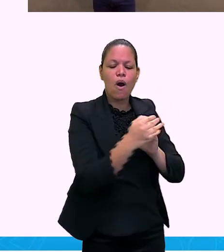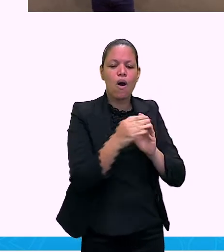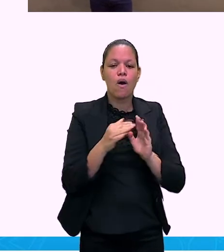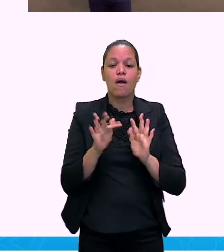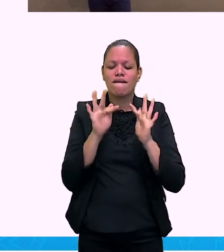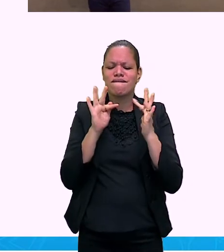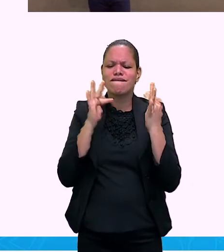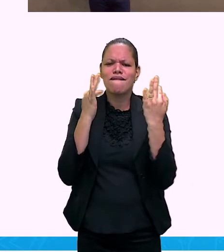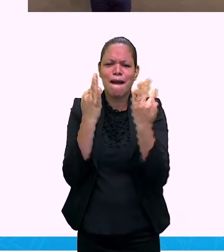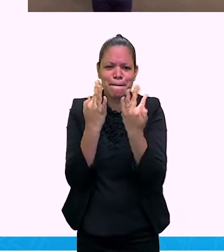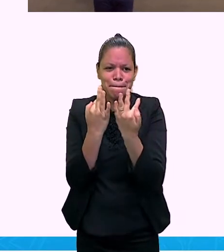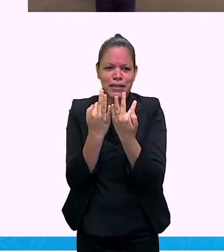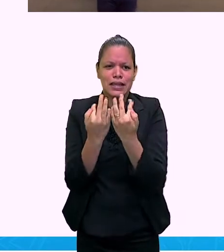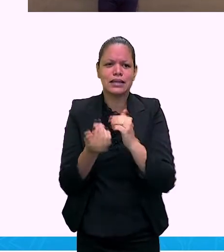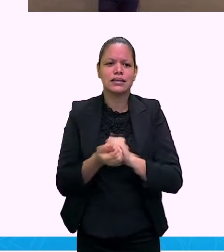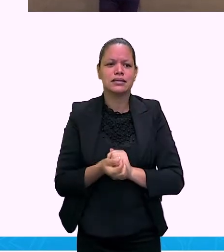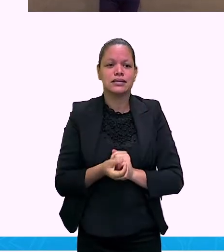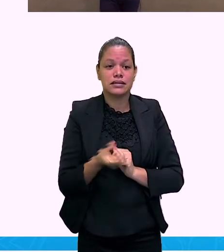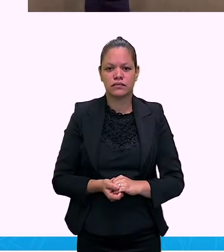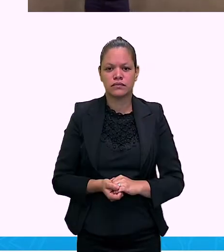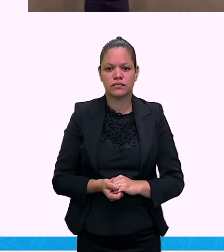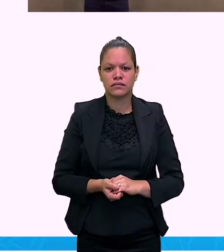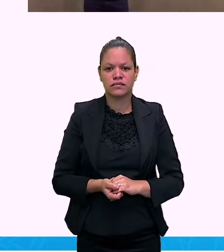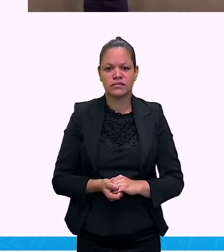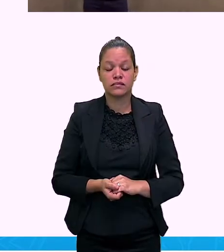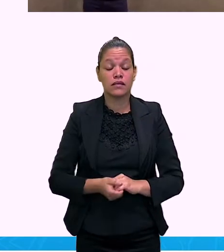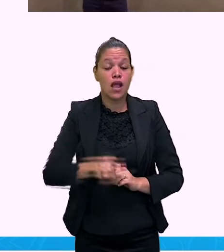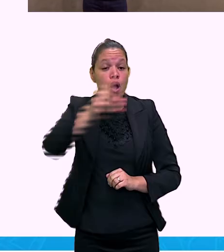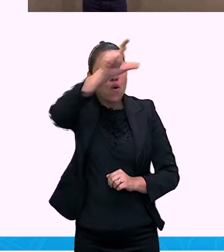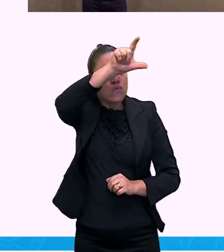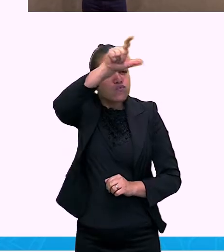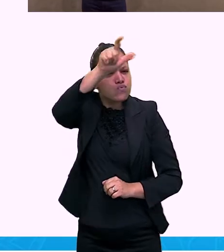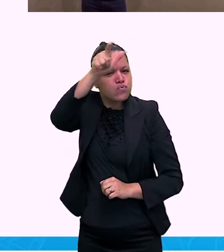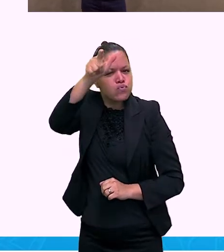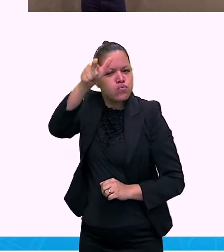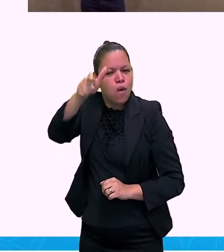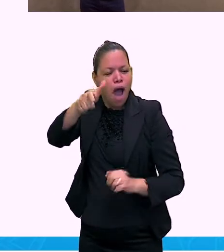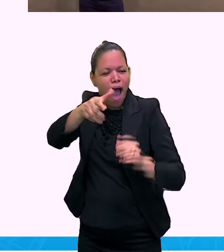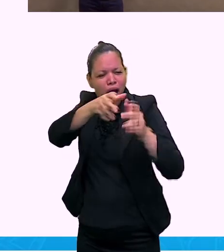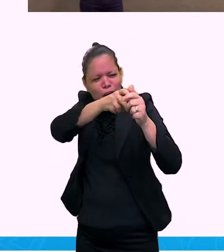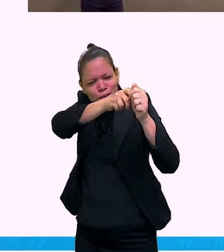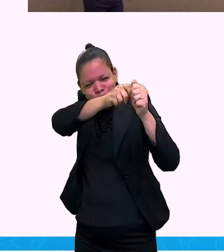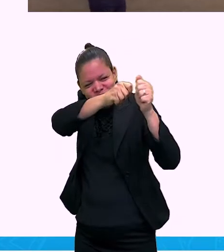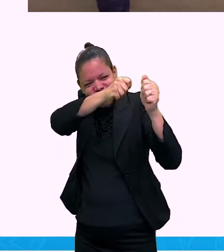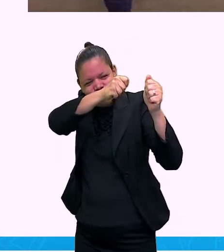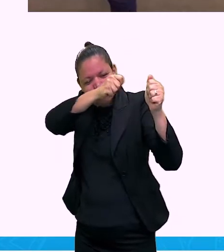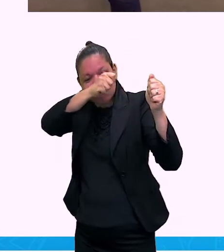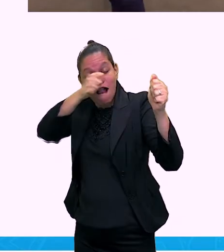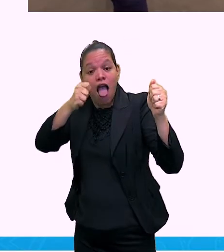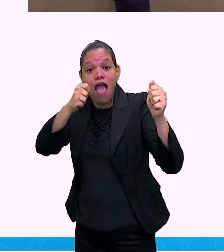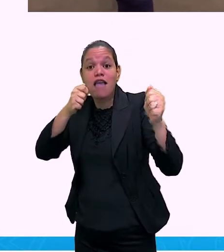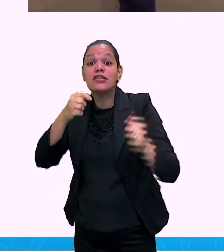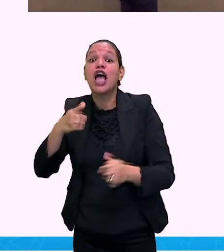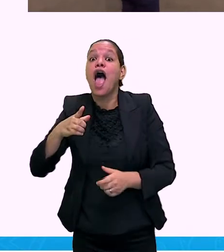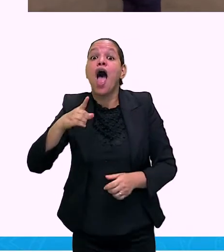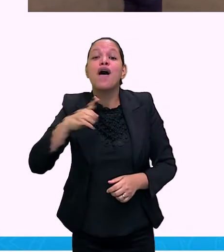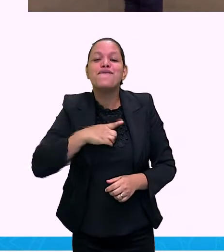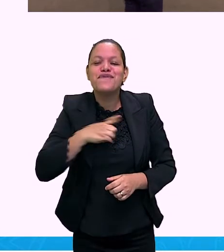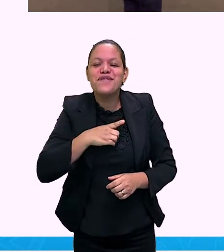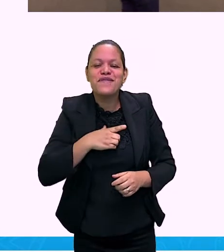moradia. Vamos continuar com o texto. Os arcos e flechas eram customizados, ou